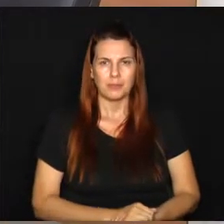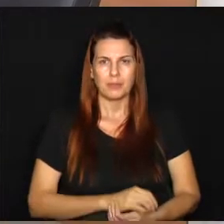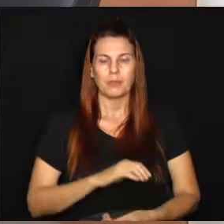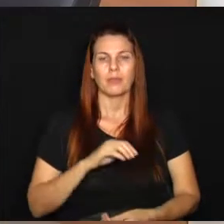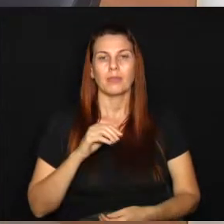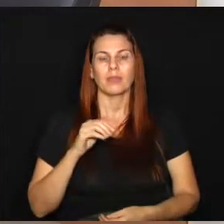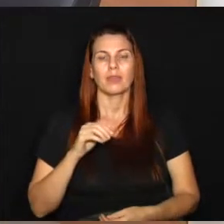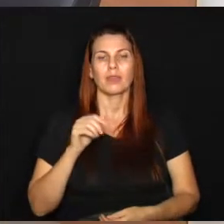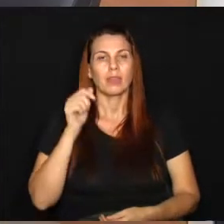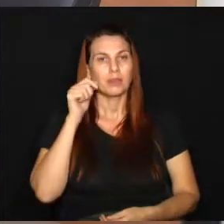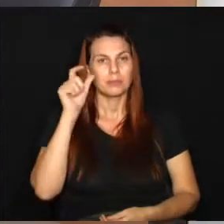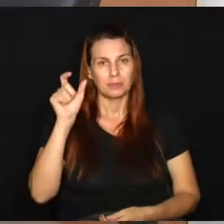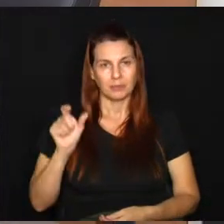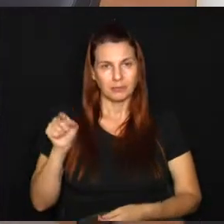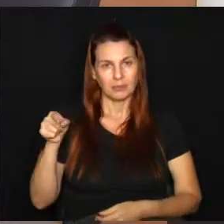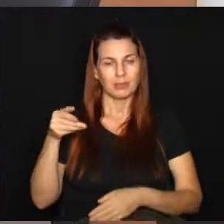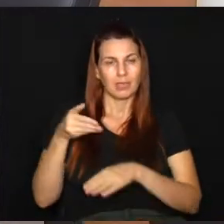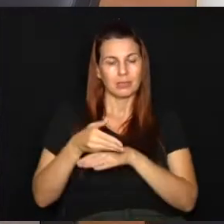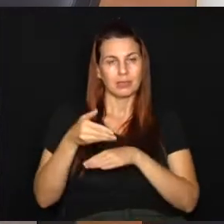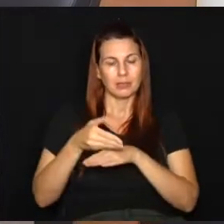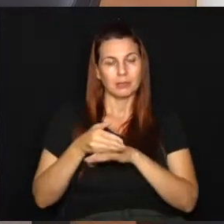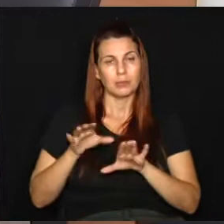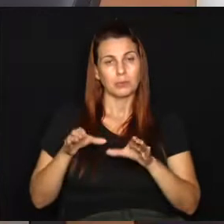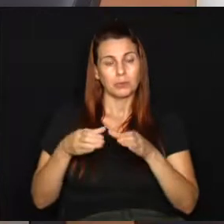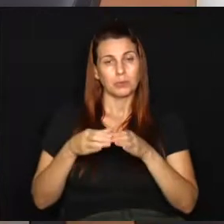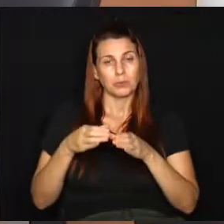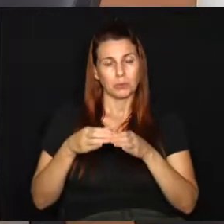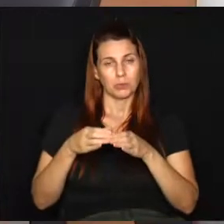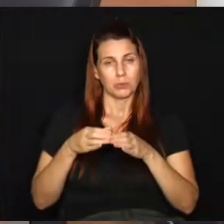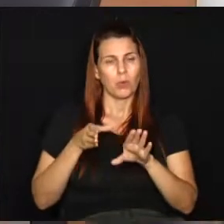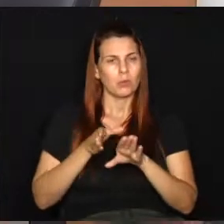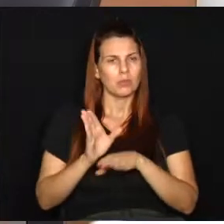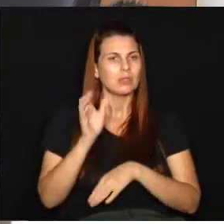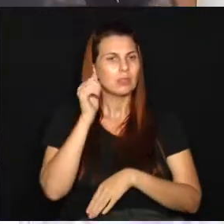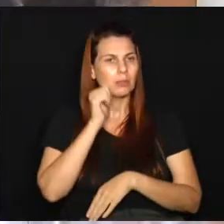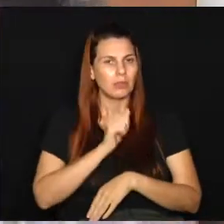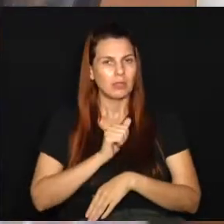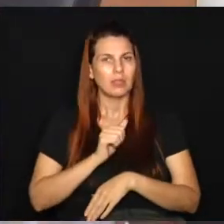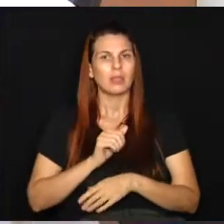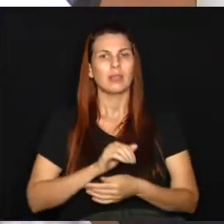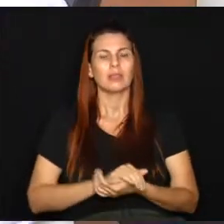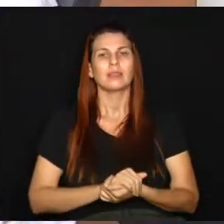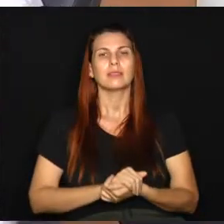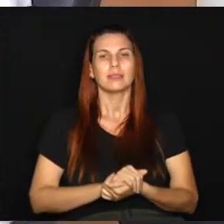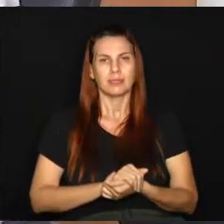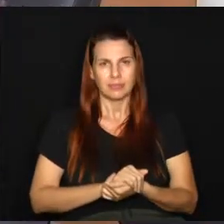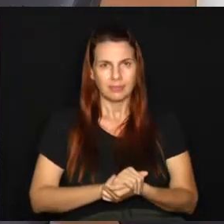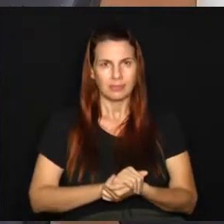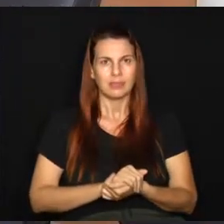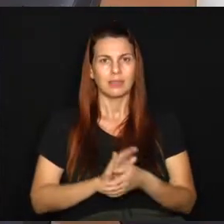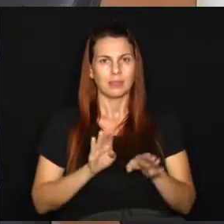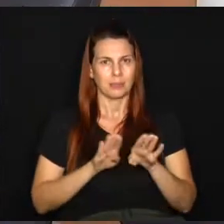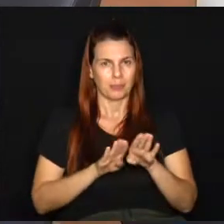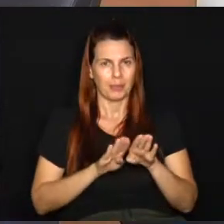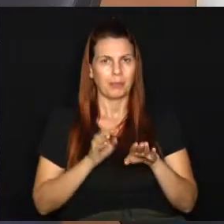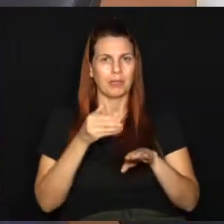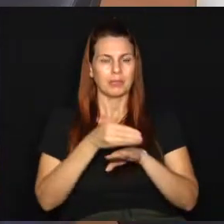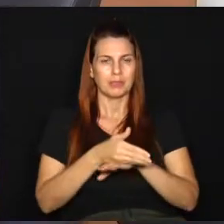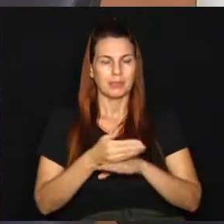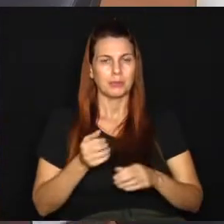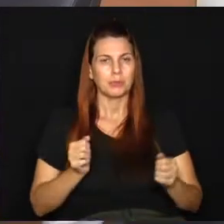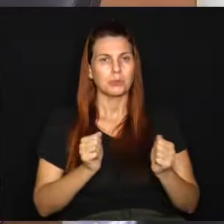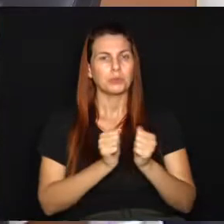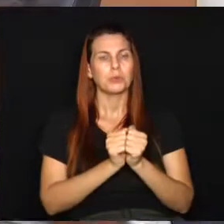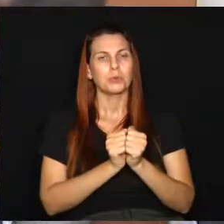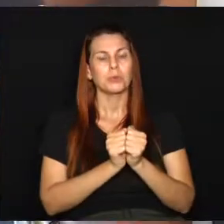Domingas, que está no Conselho da Mulher esse ano, tá, né? Está no Conselho da Mulher. Está no Conselho também do Sindicato